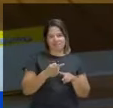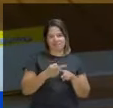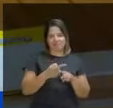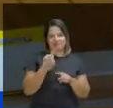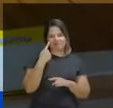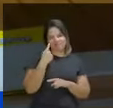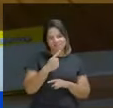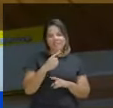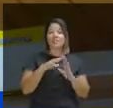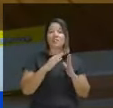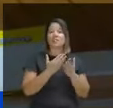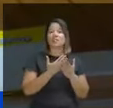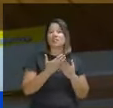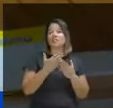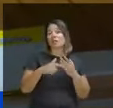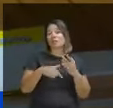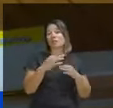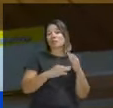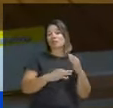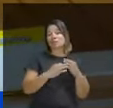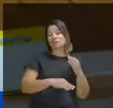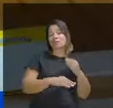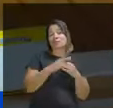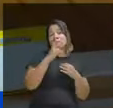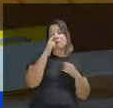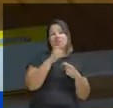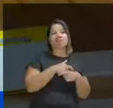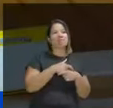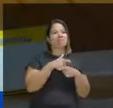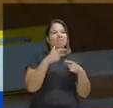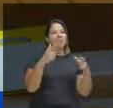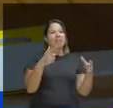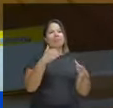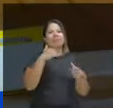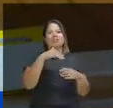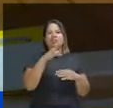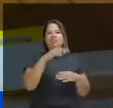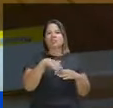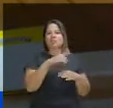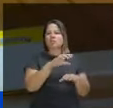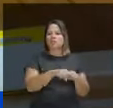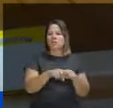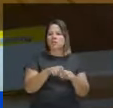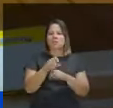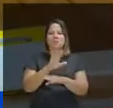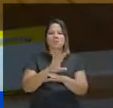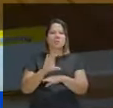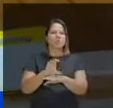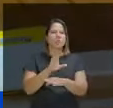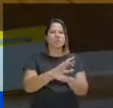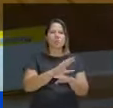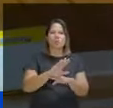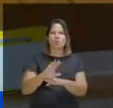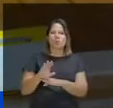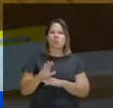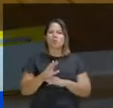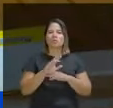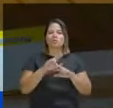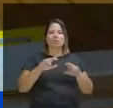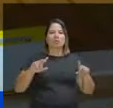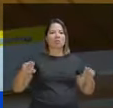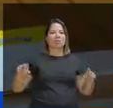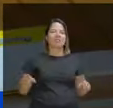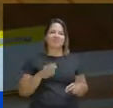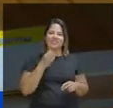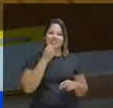que a nossa escola judiciária deu um salto na gestão de Vossa Excelência, criando exatamente essa figura, né, essa possibilidade